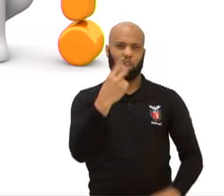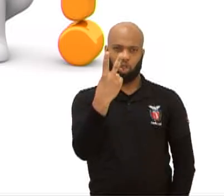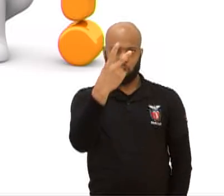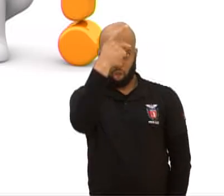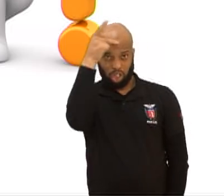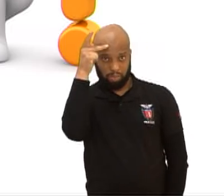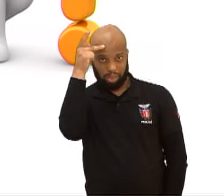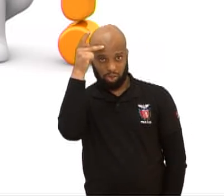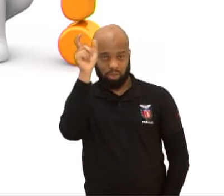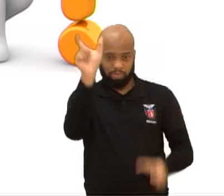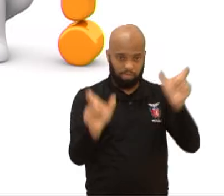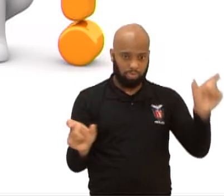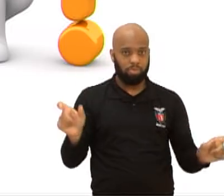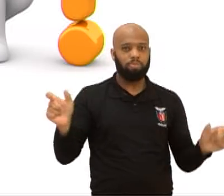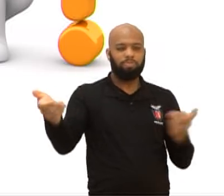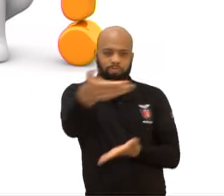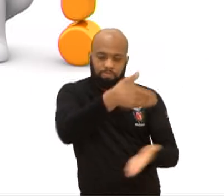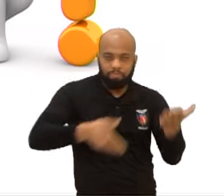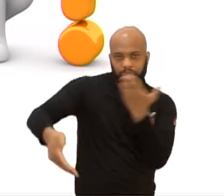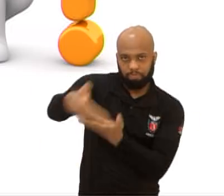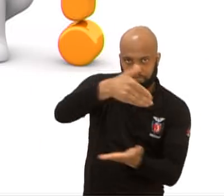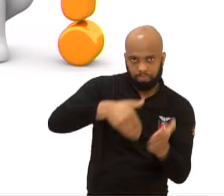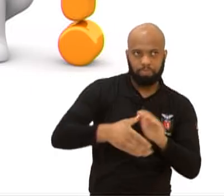Alternativa B, comunicação